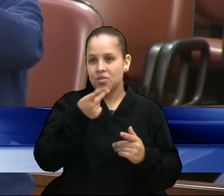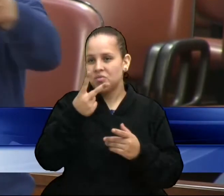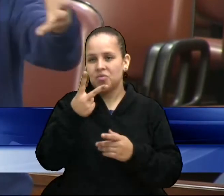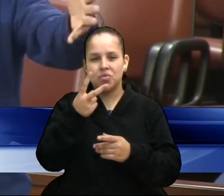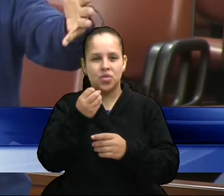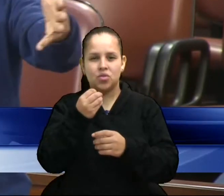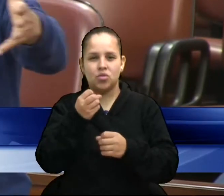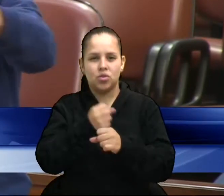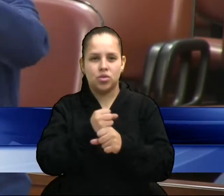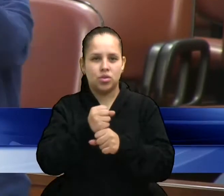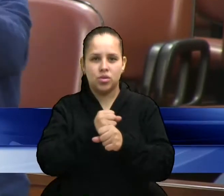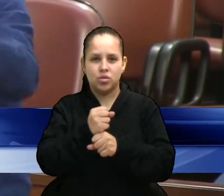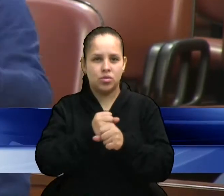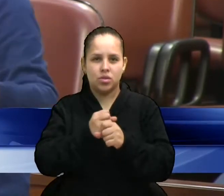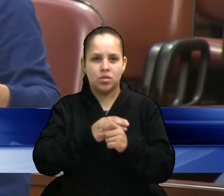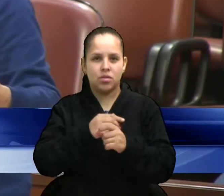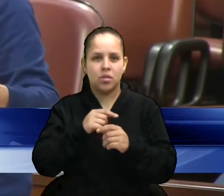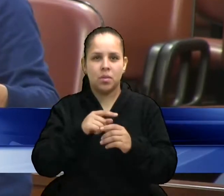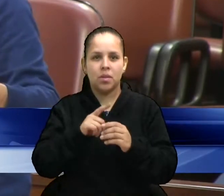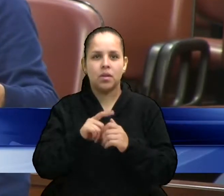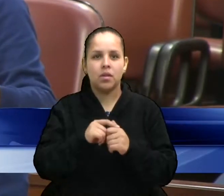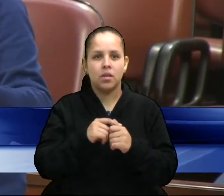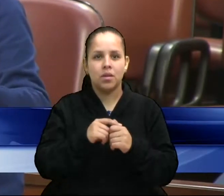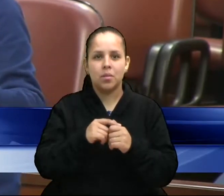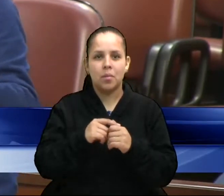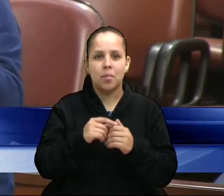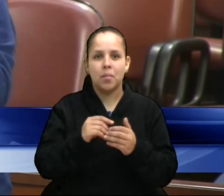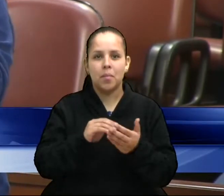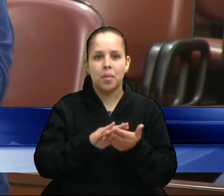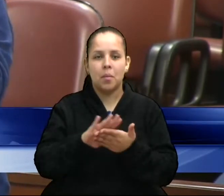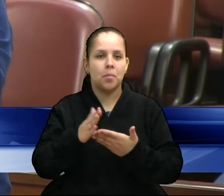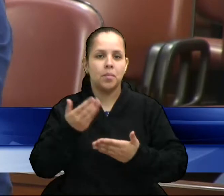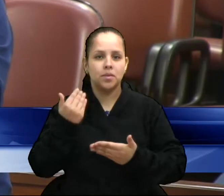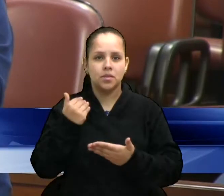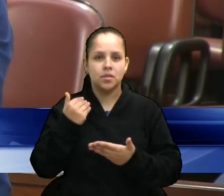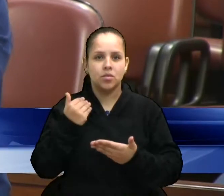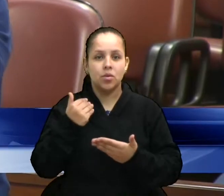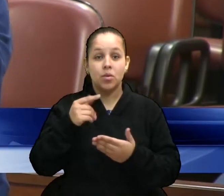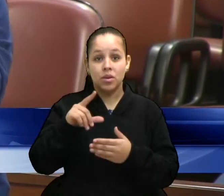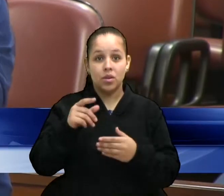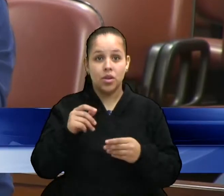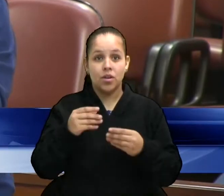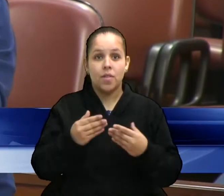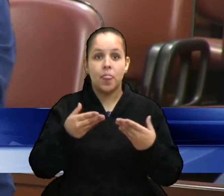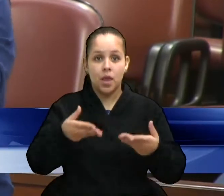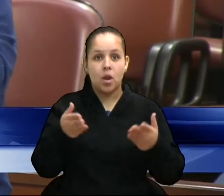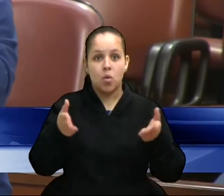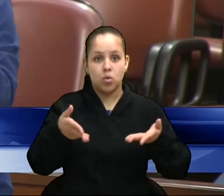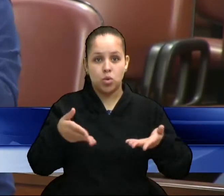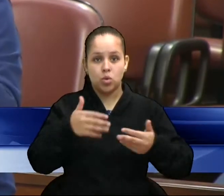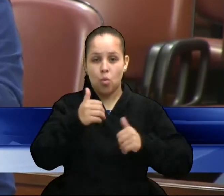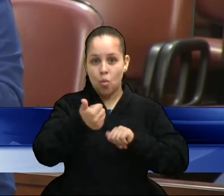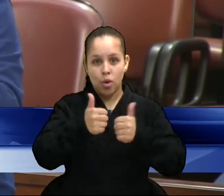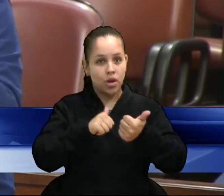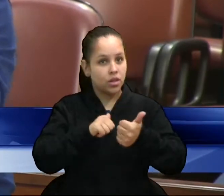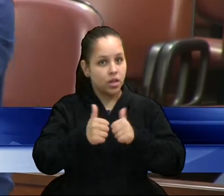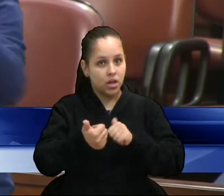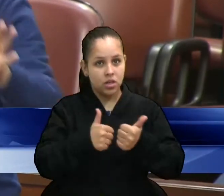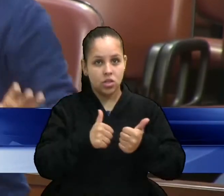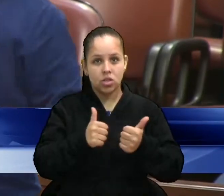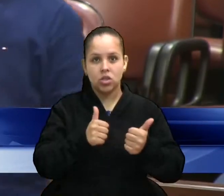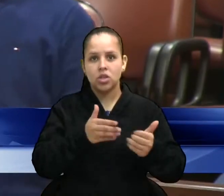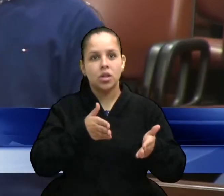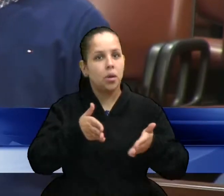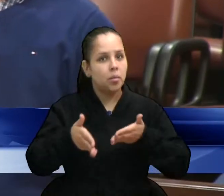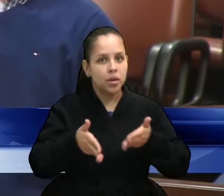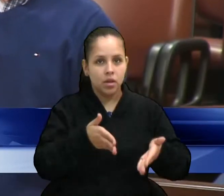anos, o que se oferece hoje em termos de qualidade, de conforto, de acessibilidade. E quando a gente